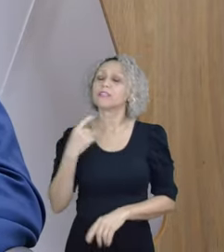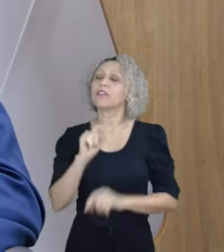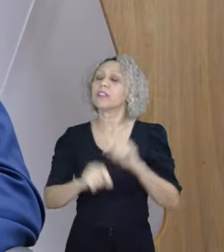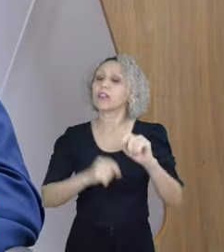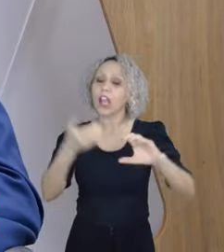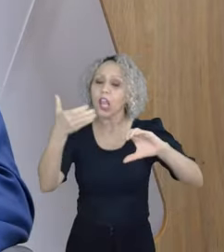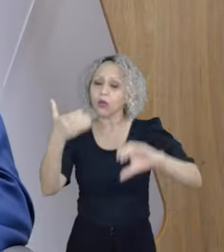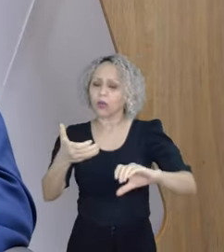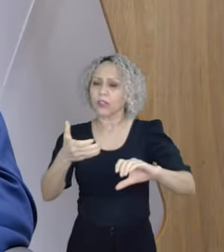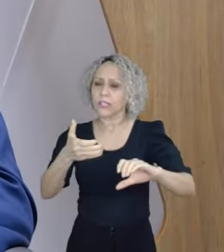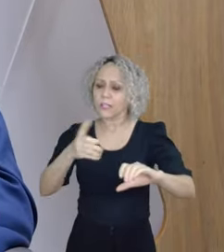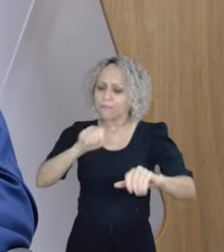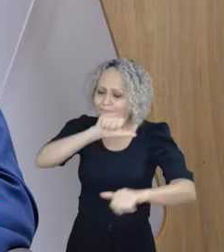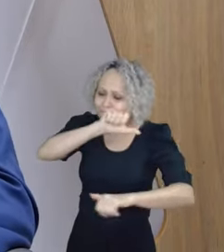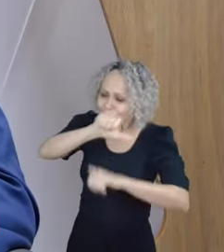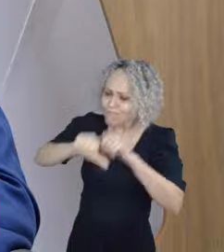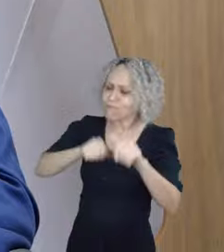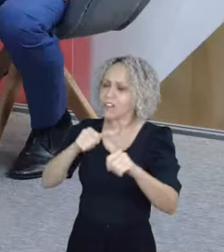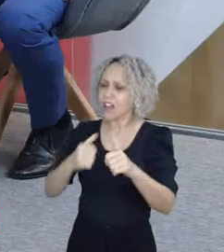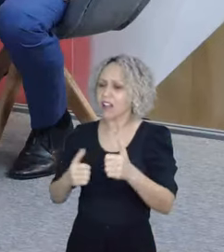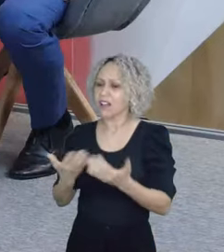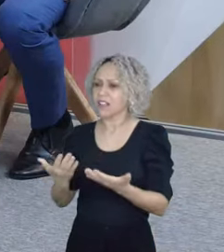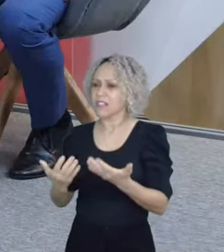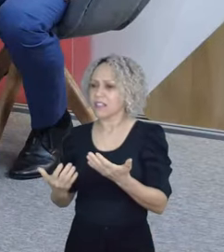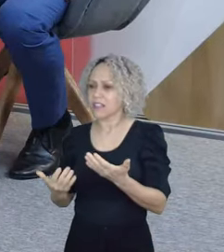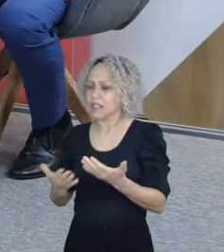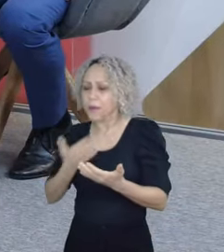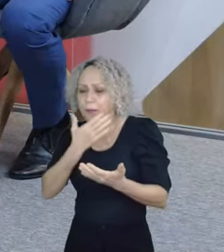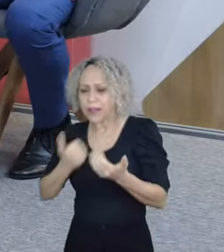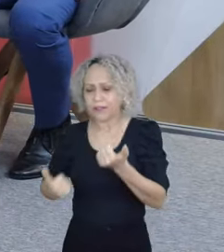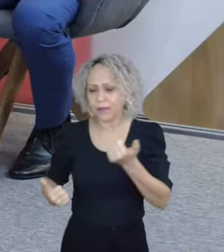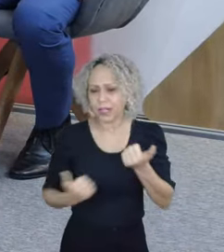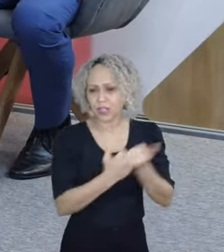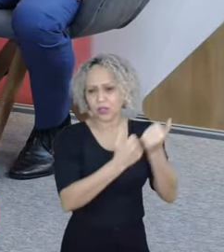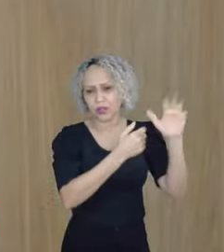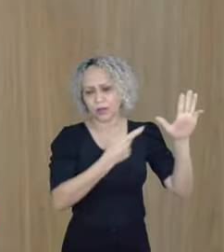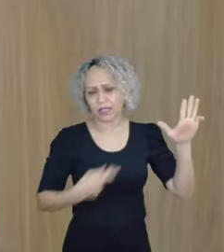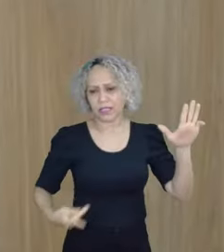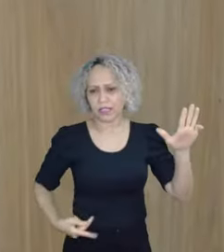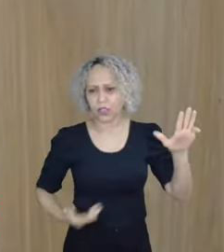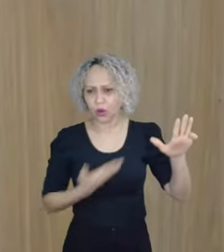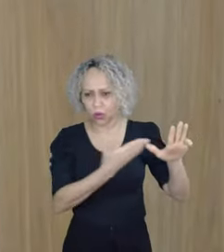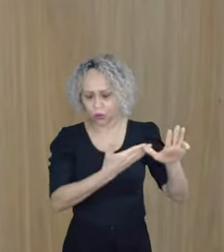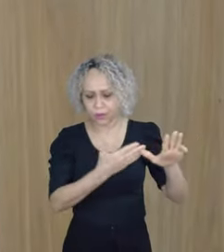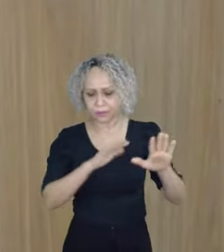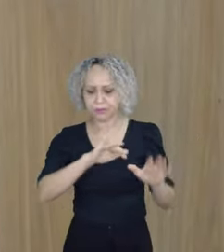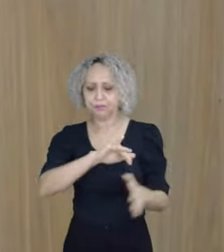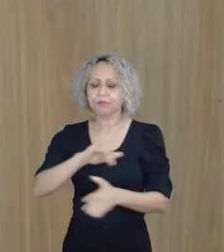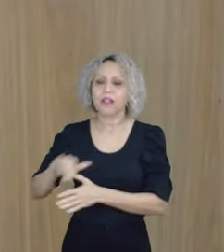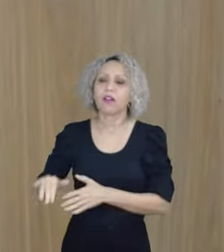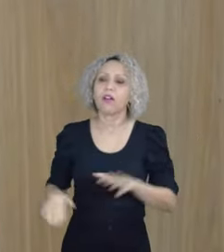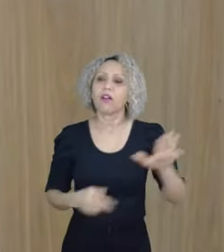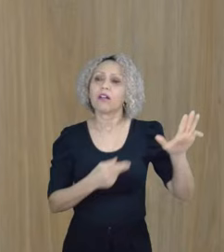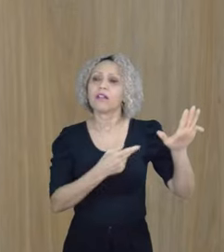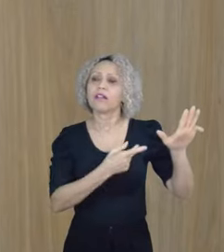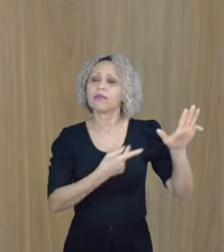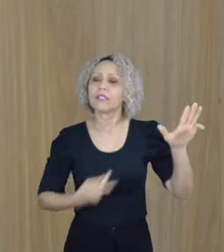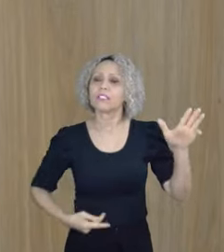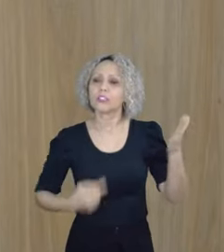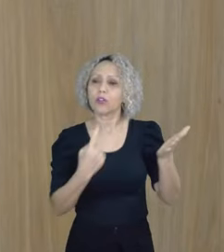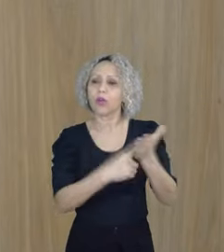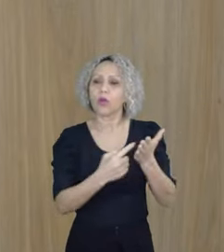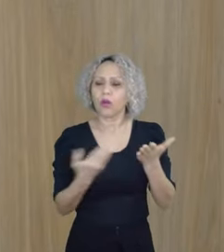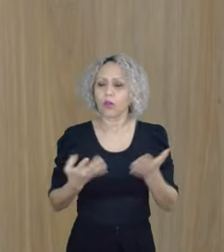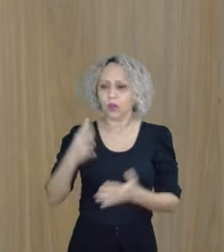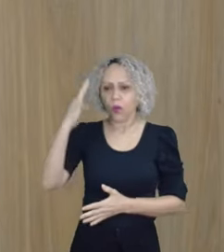mudar a realidade do país e ajudar o presidente Lula. Obrigada, deputado. Vou passar aqui para a agenda do presidente Lula, que nesta